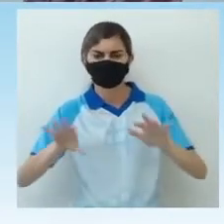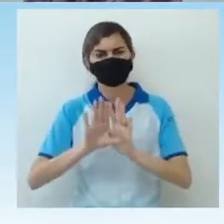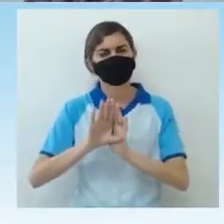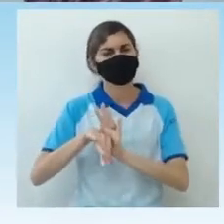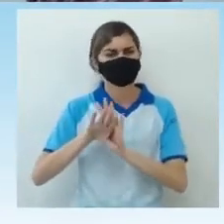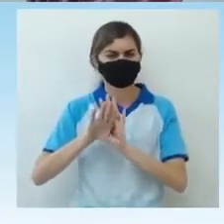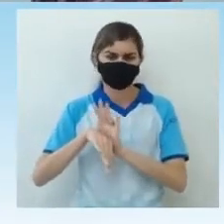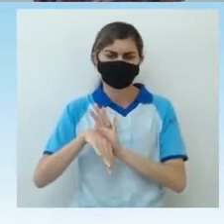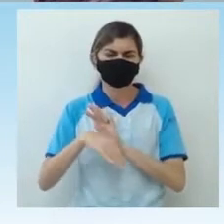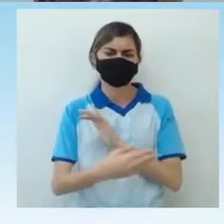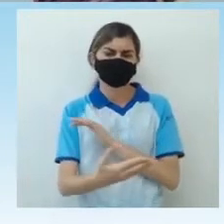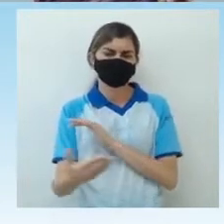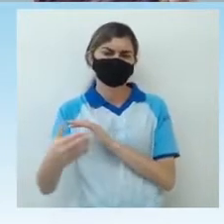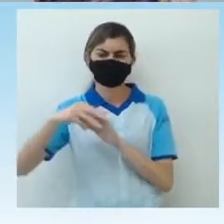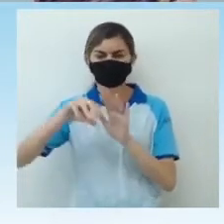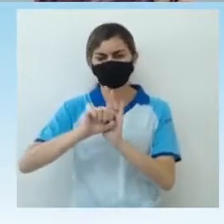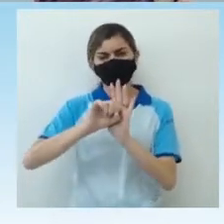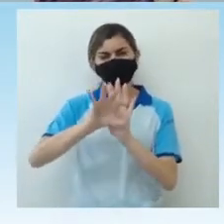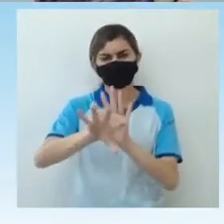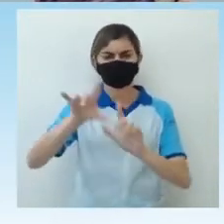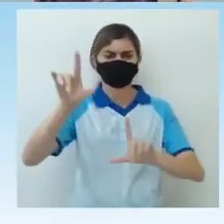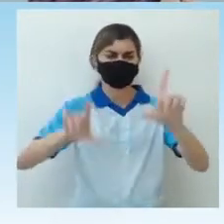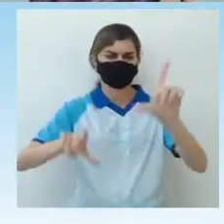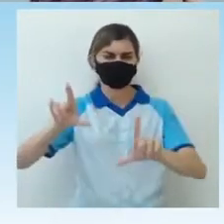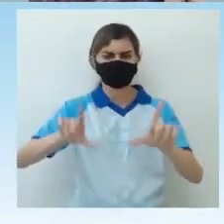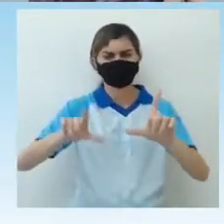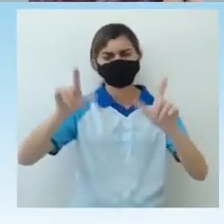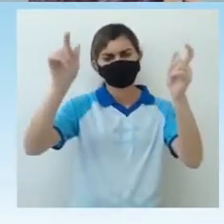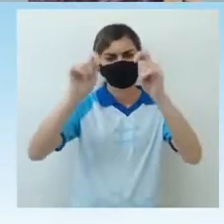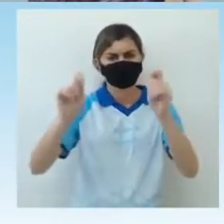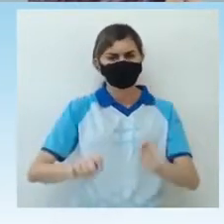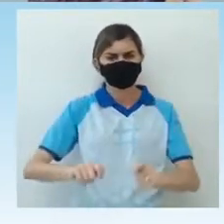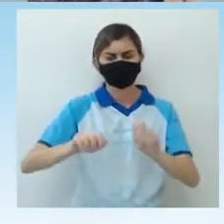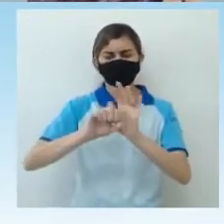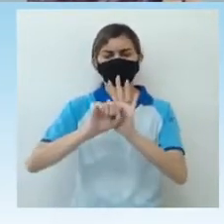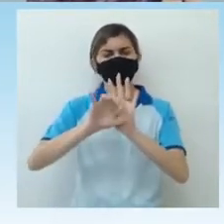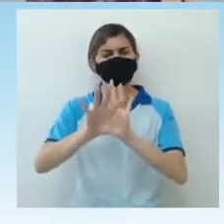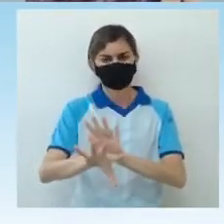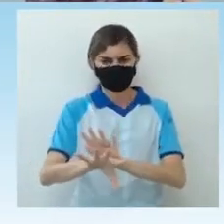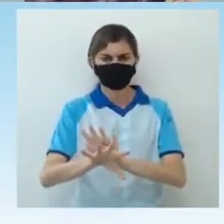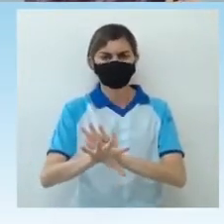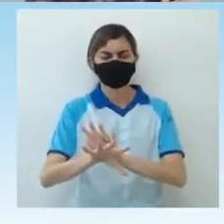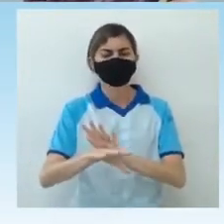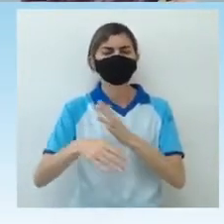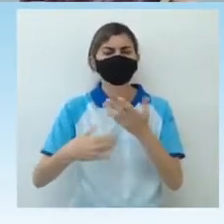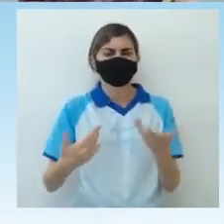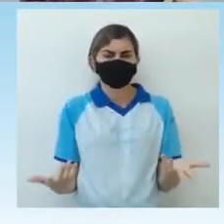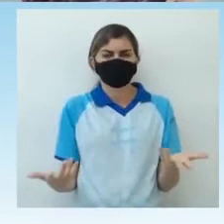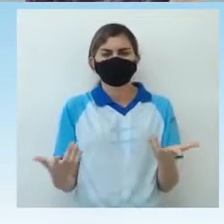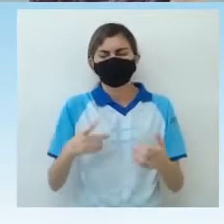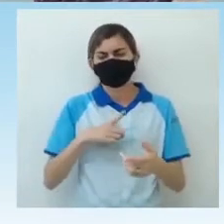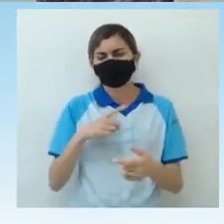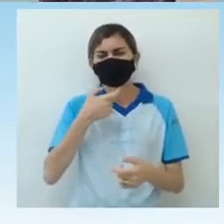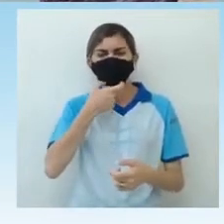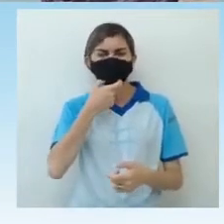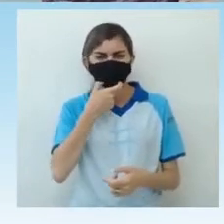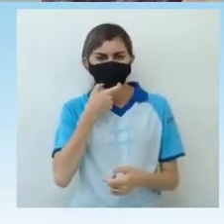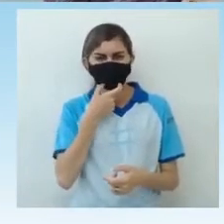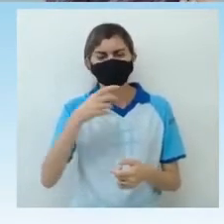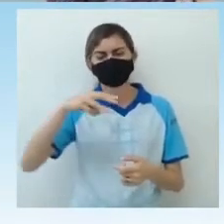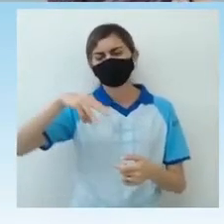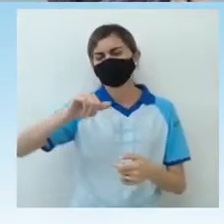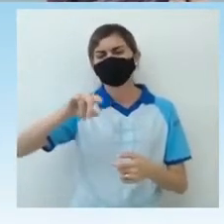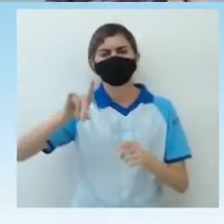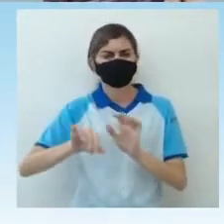conceitos. O termo mídia, arte, ou arte-mídia, né? Média arte é um termo em inglês, né? E arte mídia